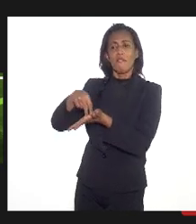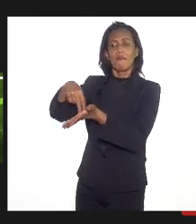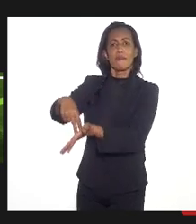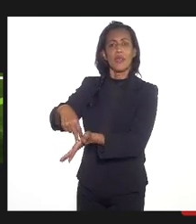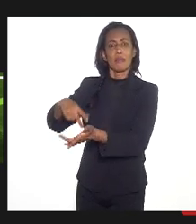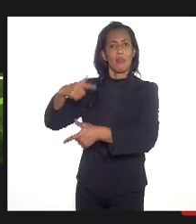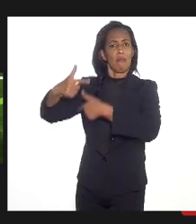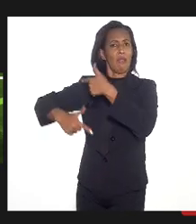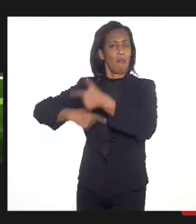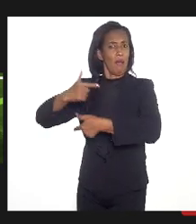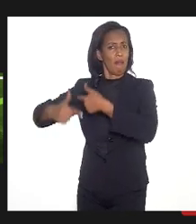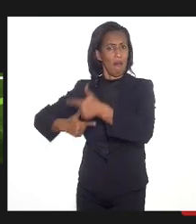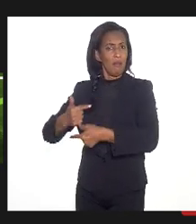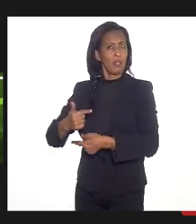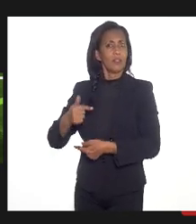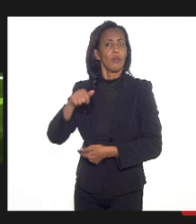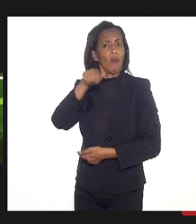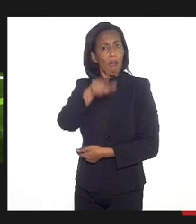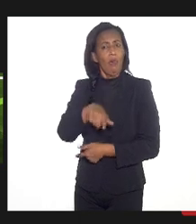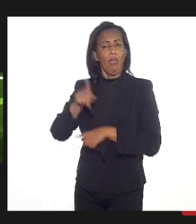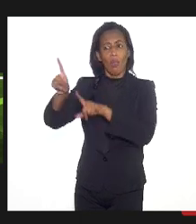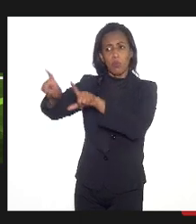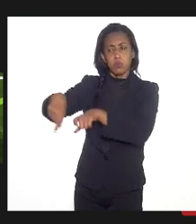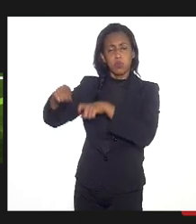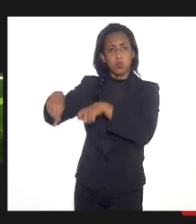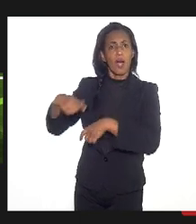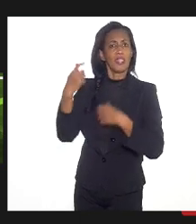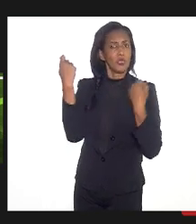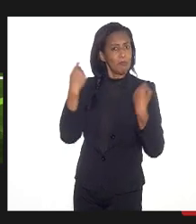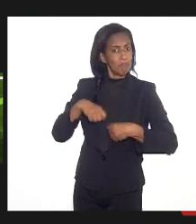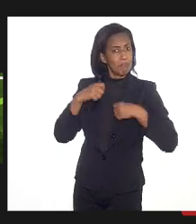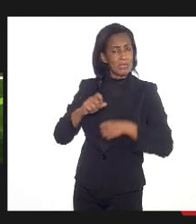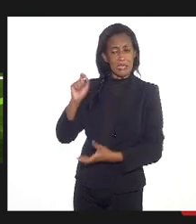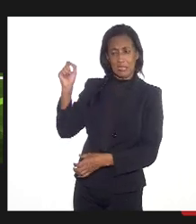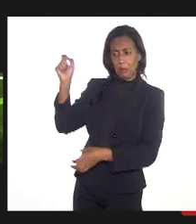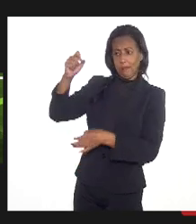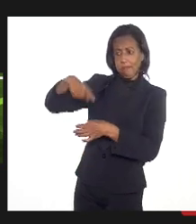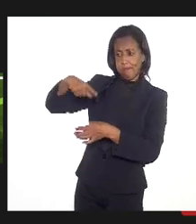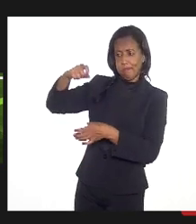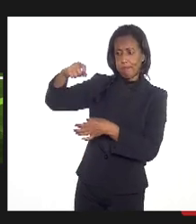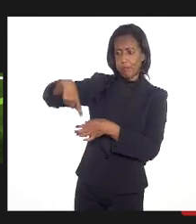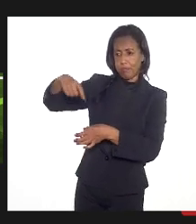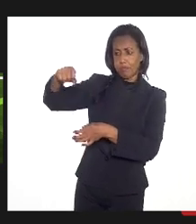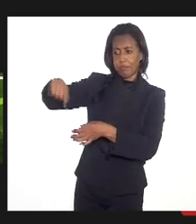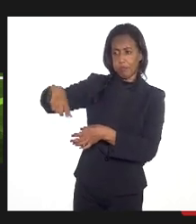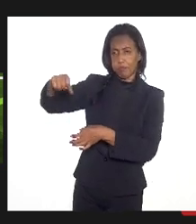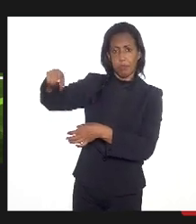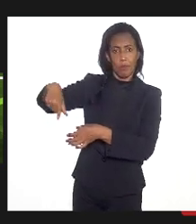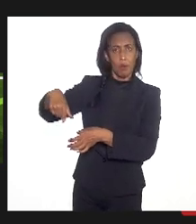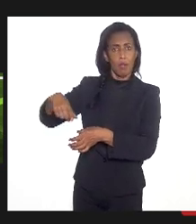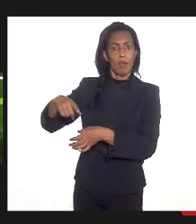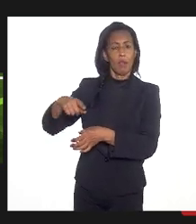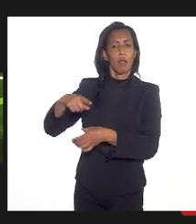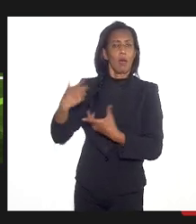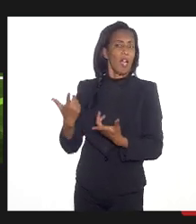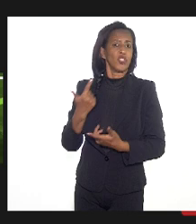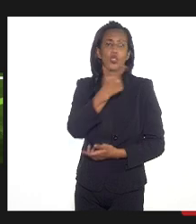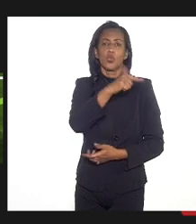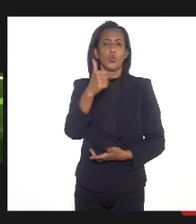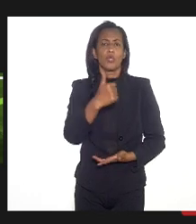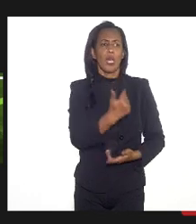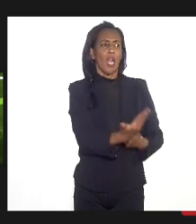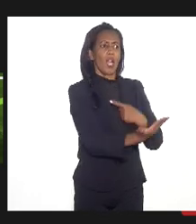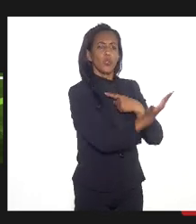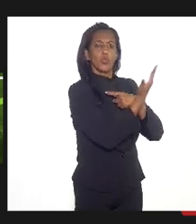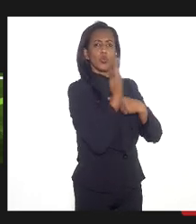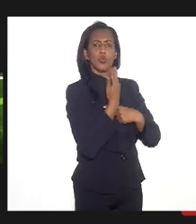igual o Quilombo hoje, a gente planta, né, com muita dificuldade, a gente não tem o apoio do poder público